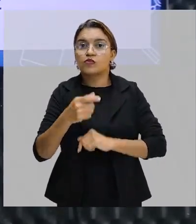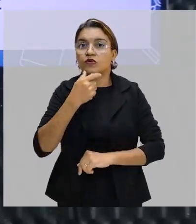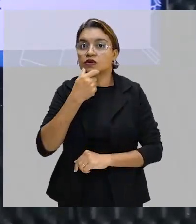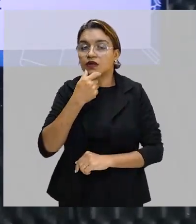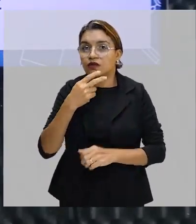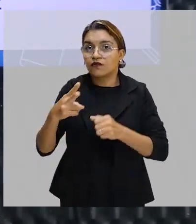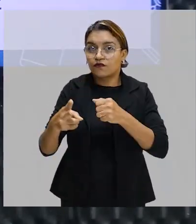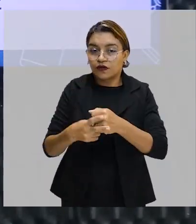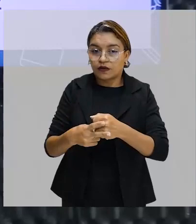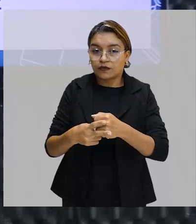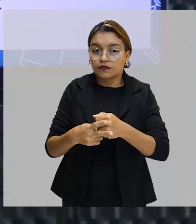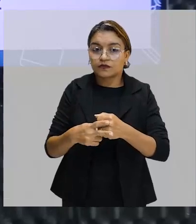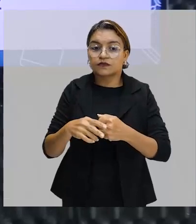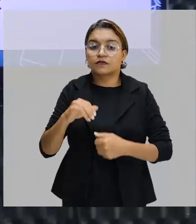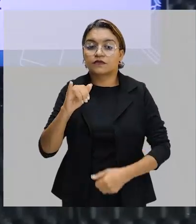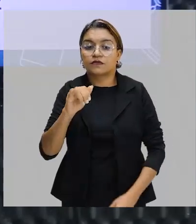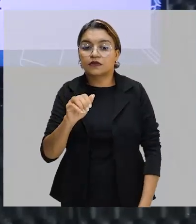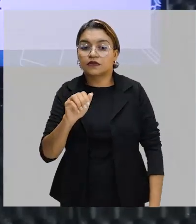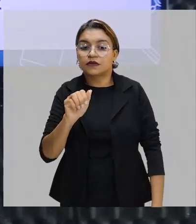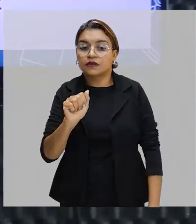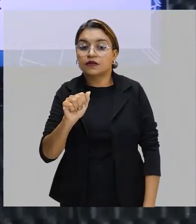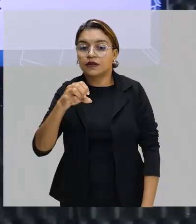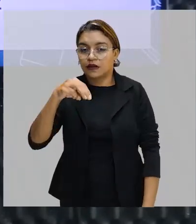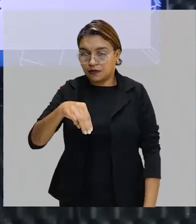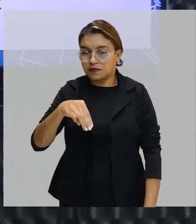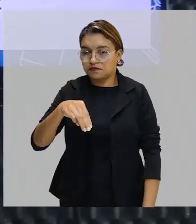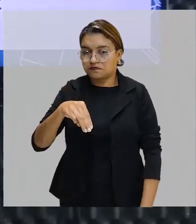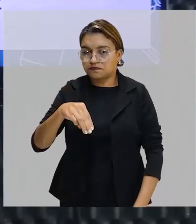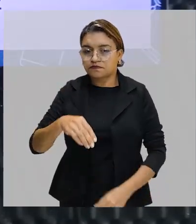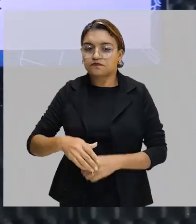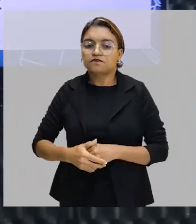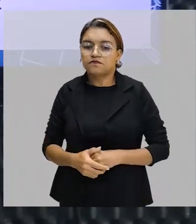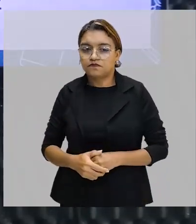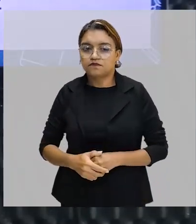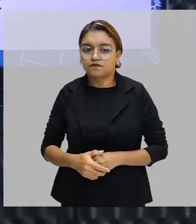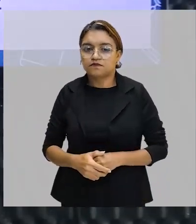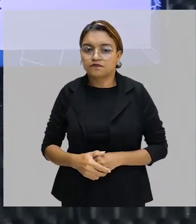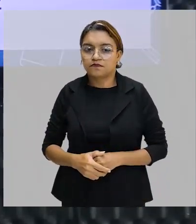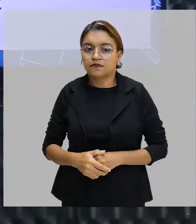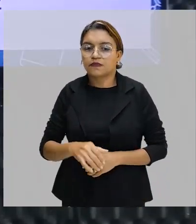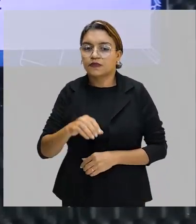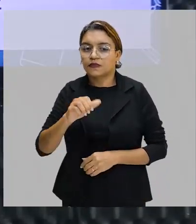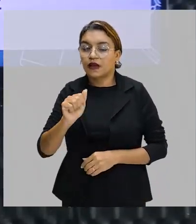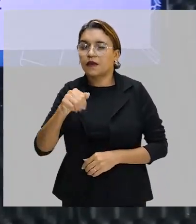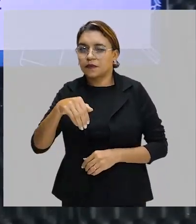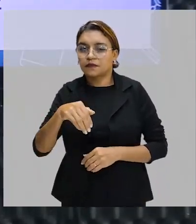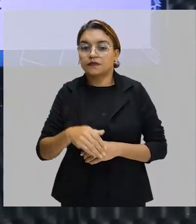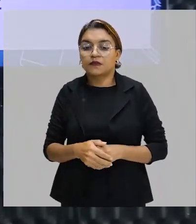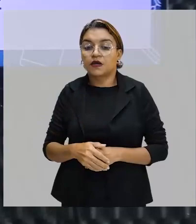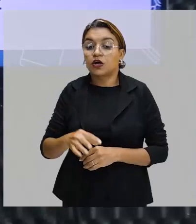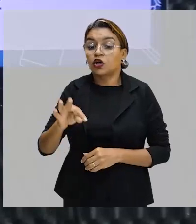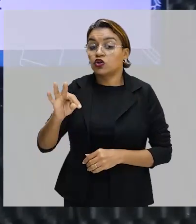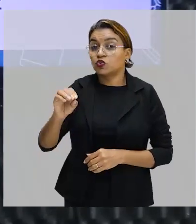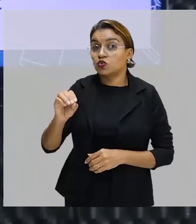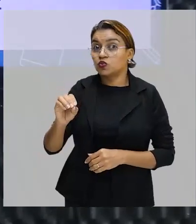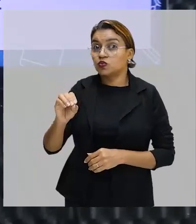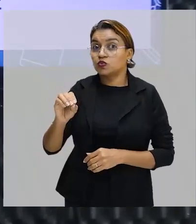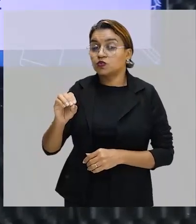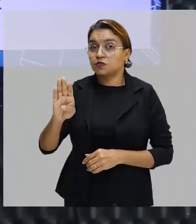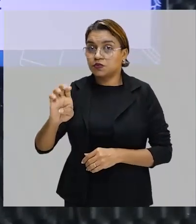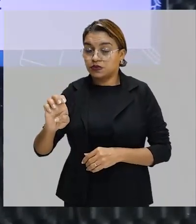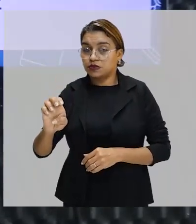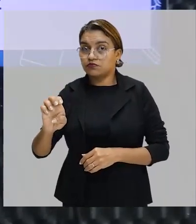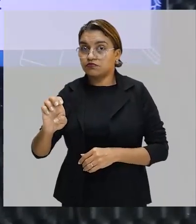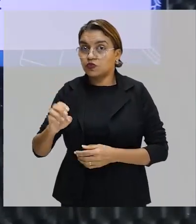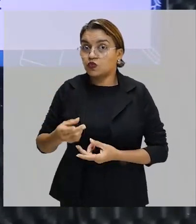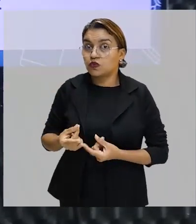vai ser am. To be é o verbo ser ou estar no infinitivo, sem conjugação.